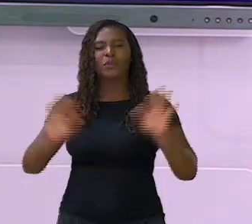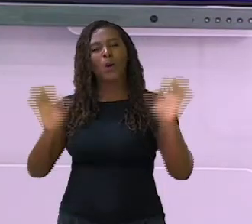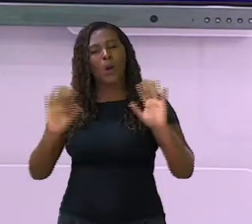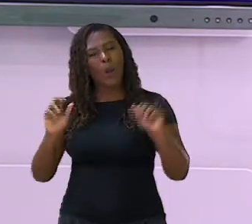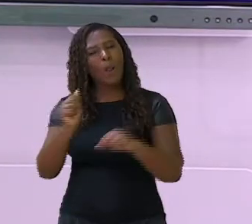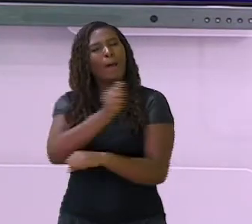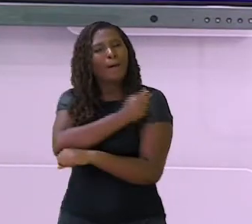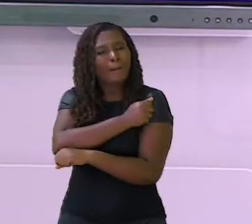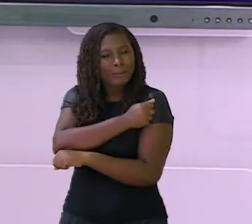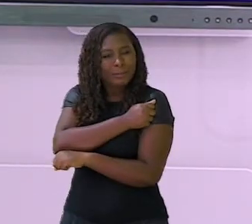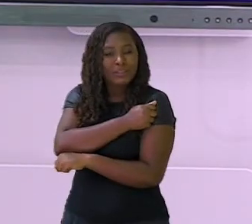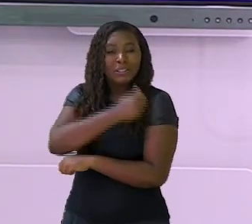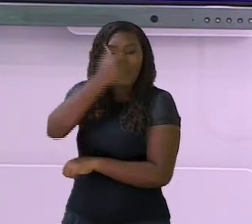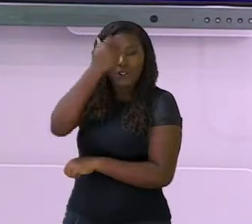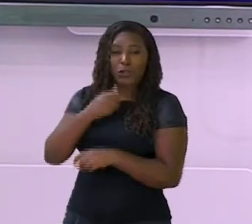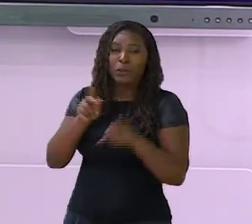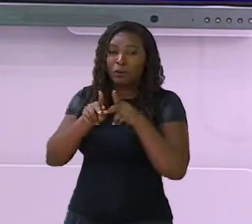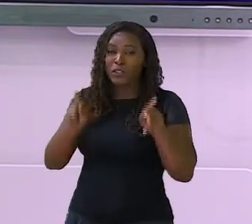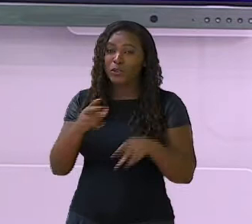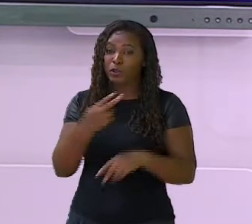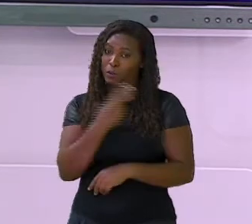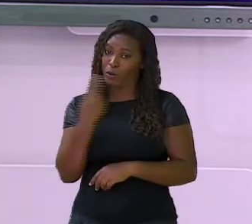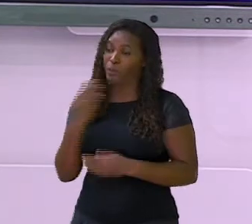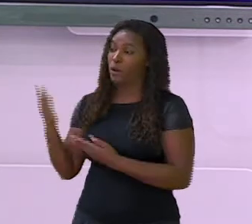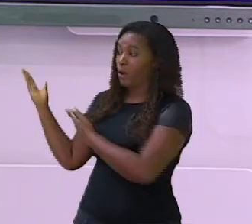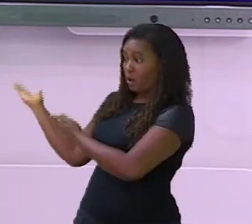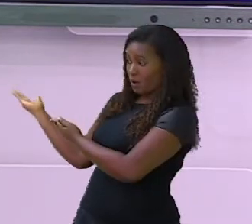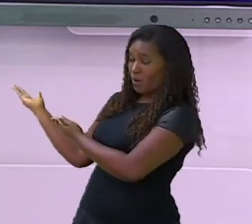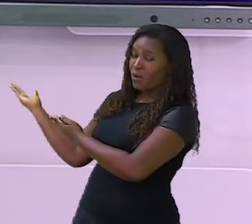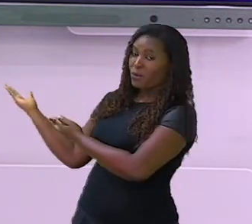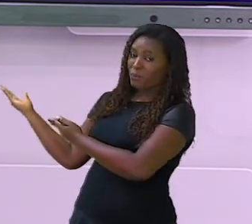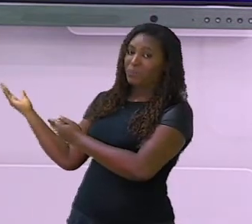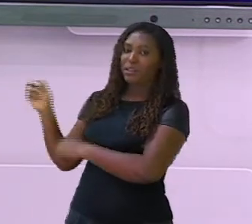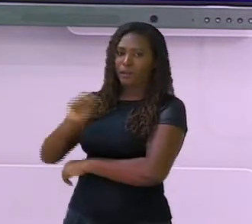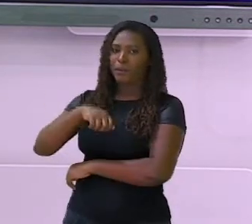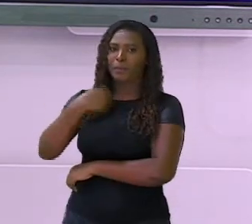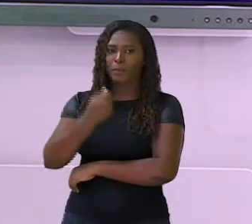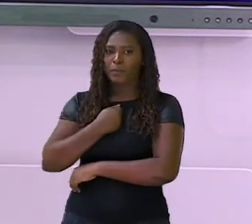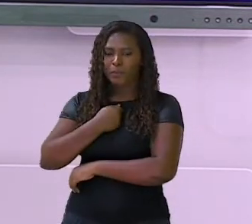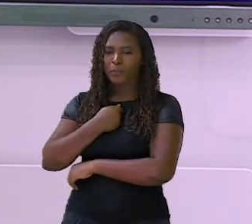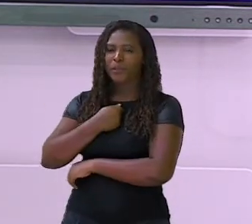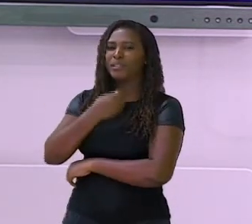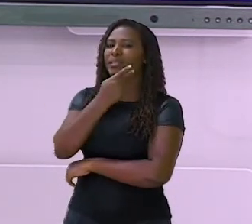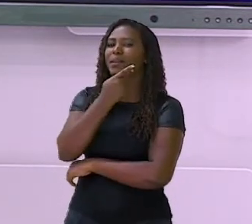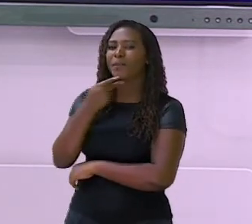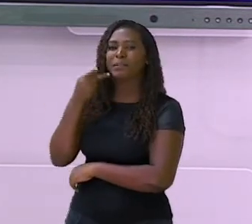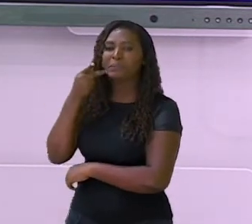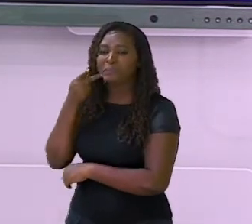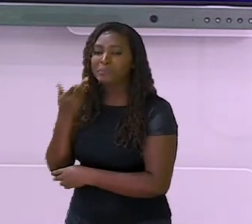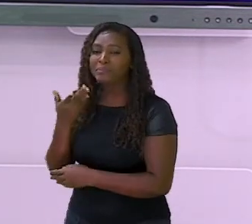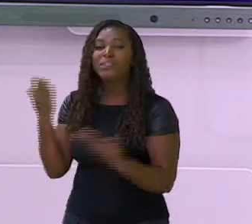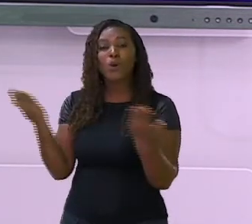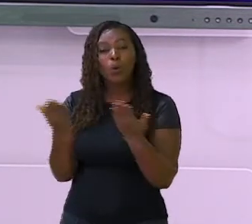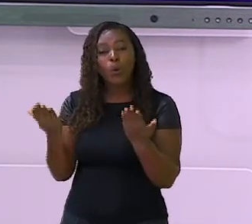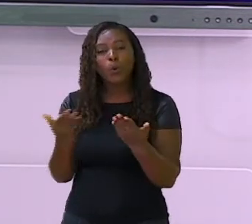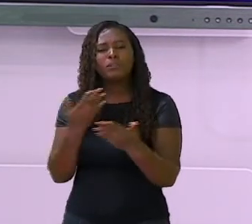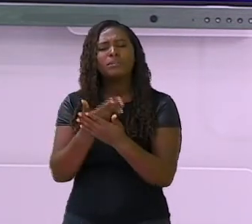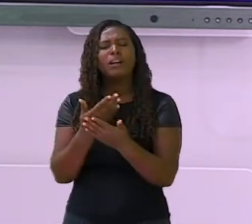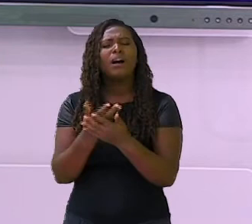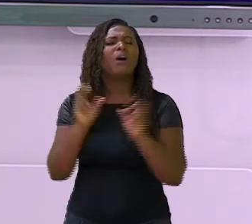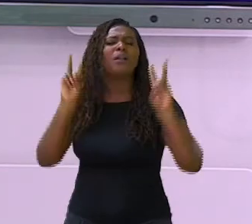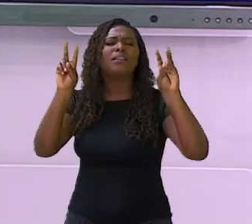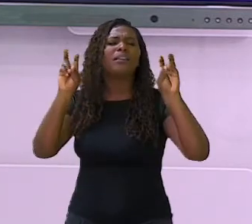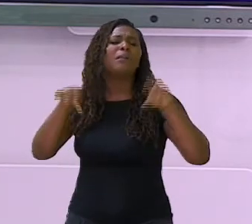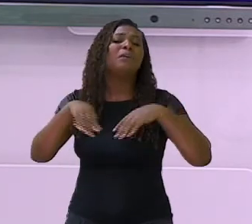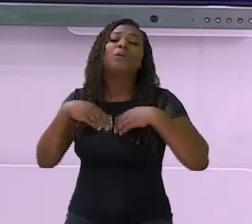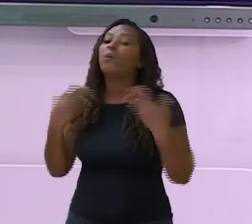Olá, sou a professora Patrícia da Educação de Jovens e Adultos e na nossa aula de História de hoje vamos falar um pouquinho sobre os museus. Como nós